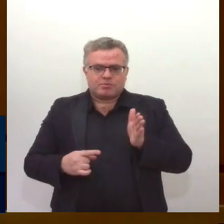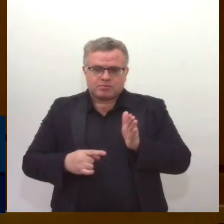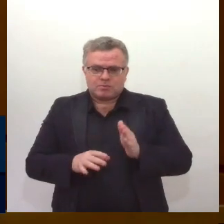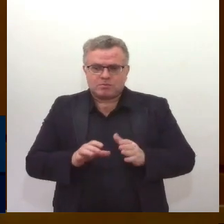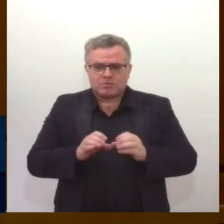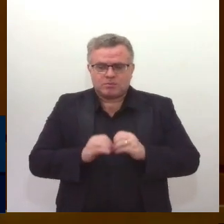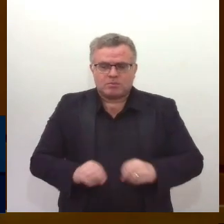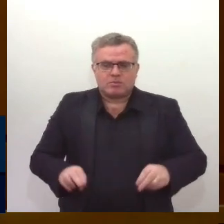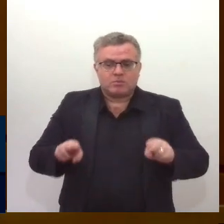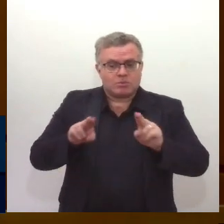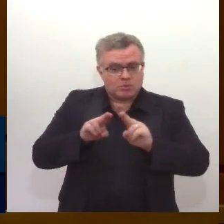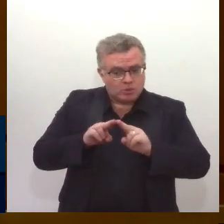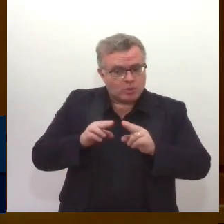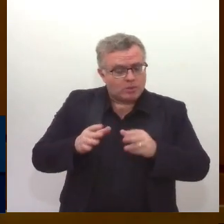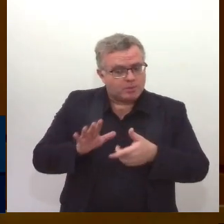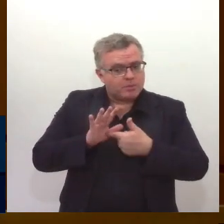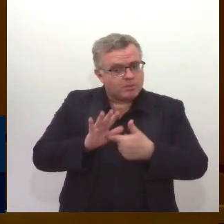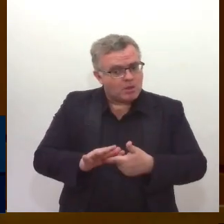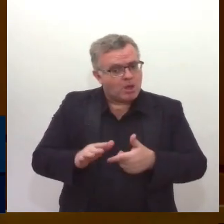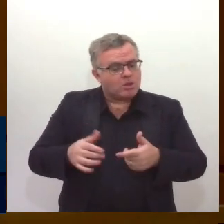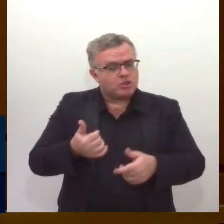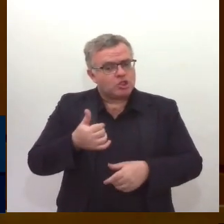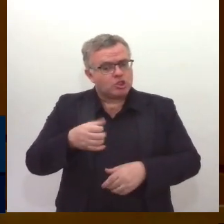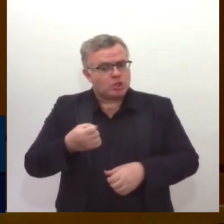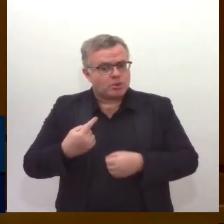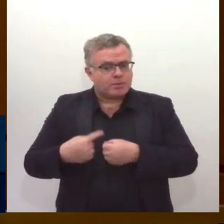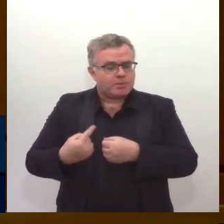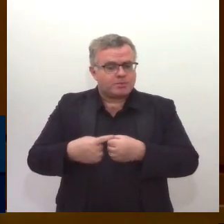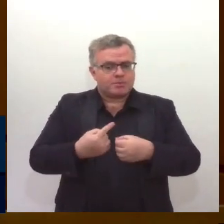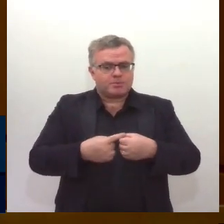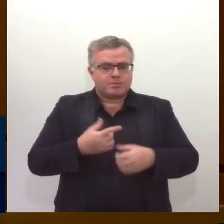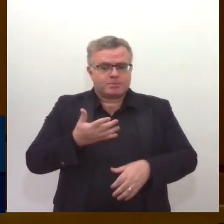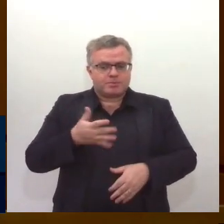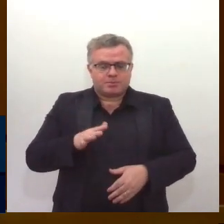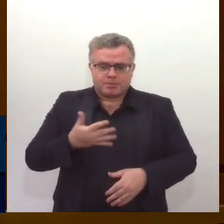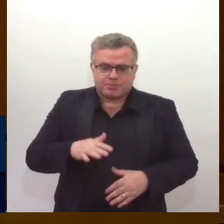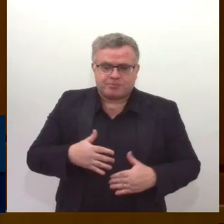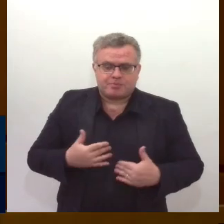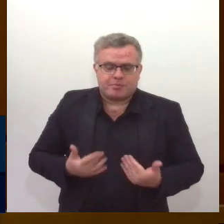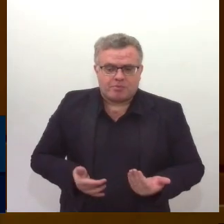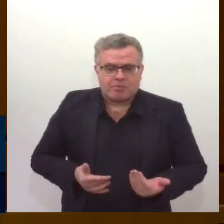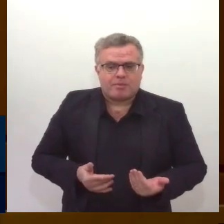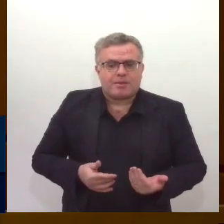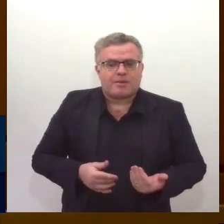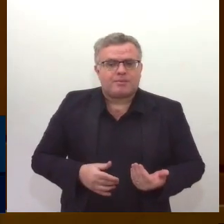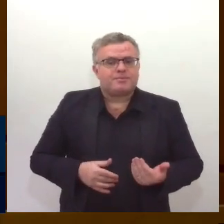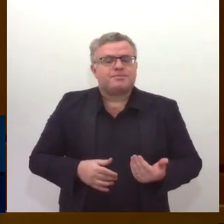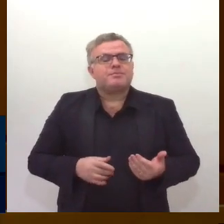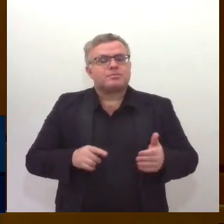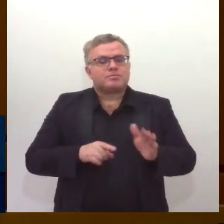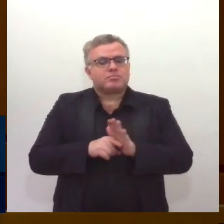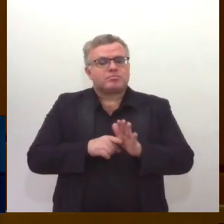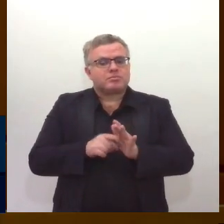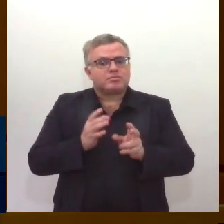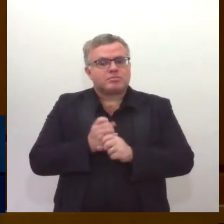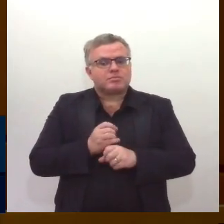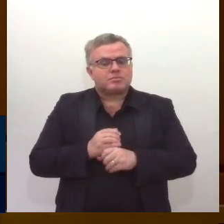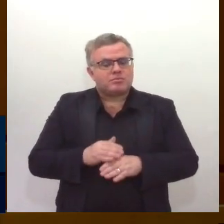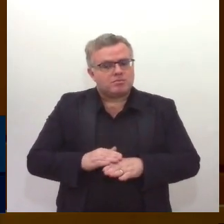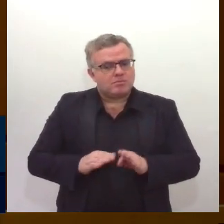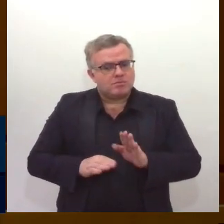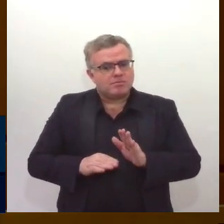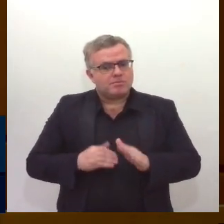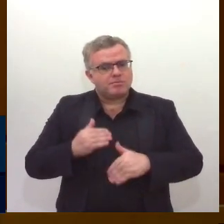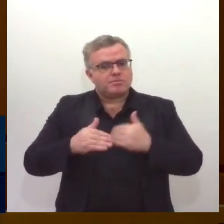18 municípios no qual o nível de desenvolvimento é muito baixo aqui no nosso estado.